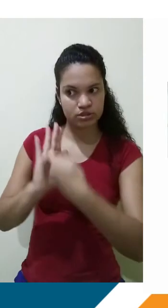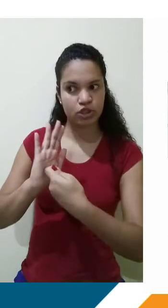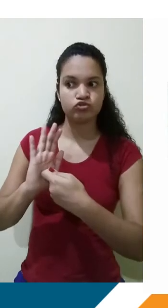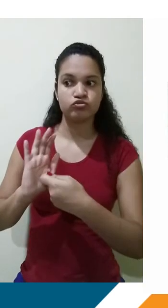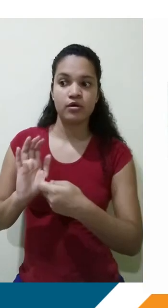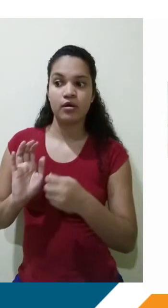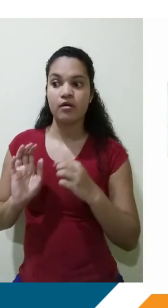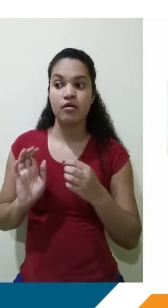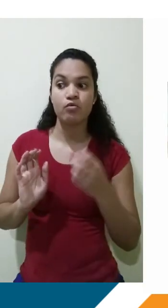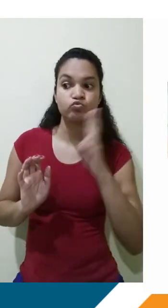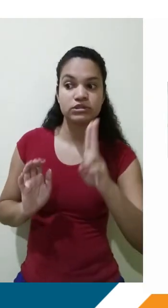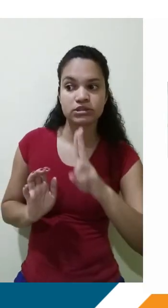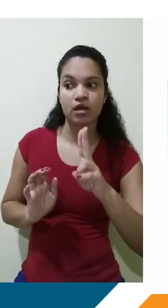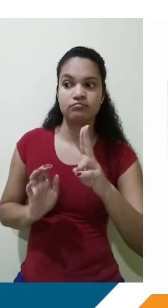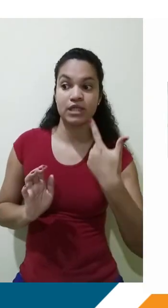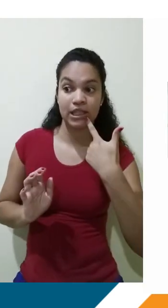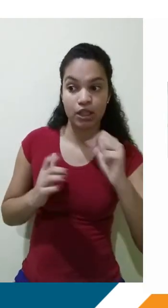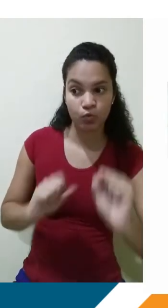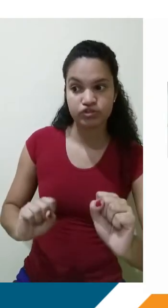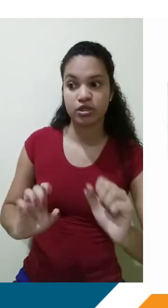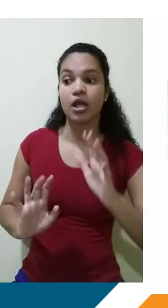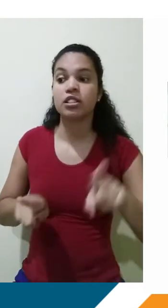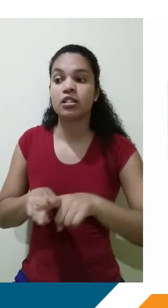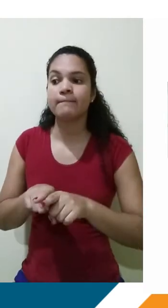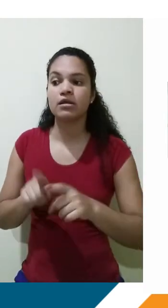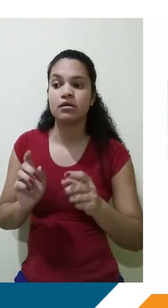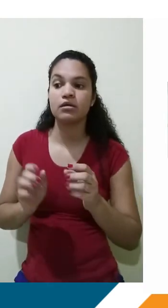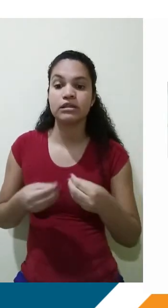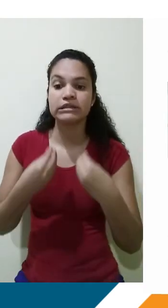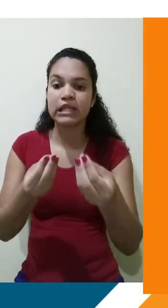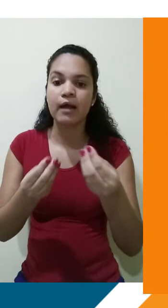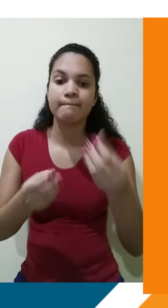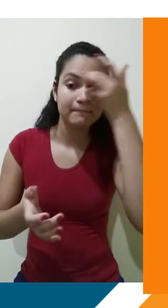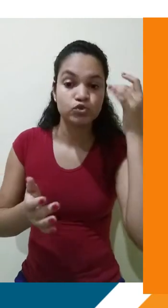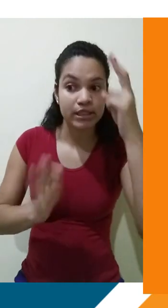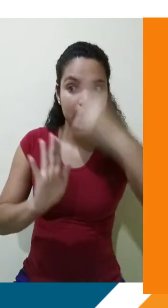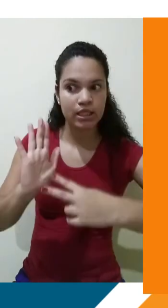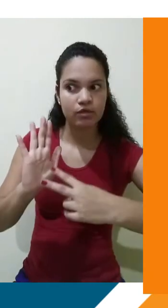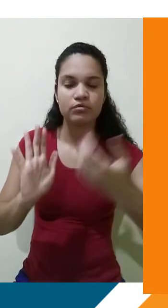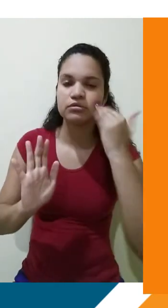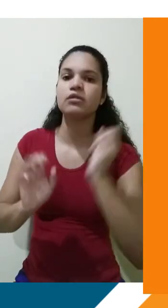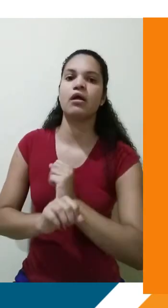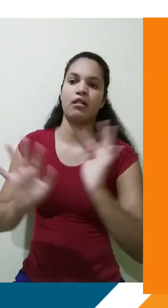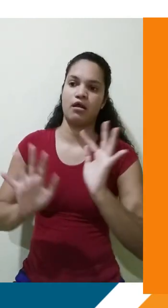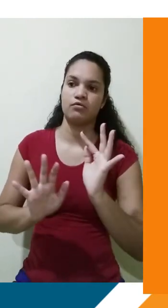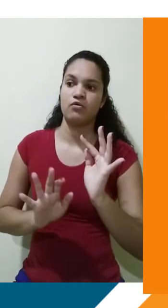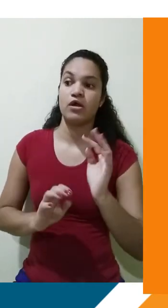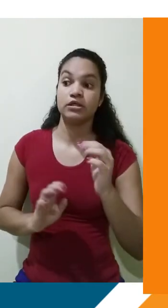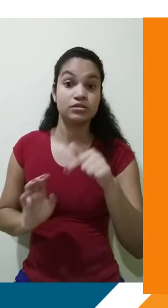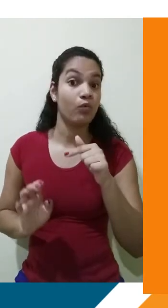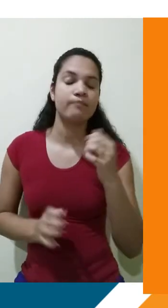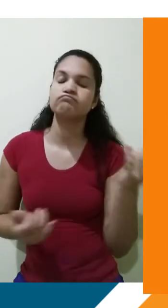Ou seja, é usar a forma linguística para garantir que o conteúdo seja bem recebido pelo seu leitor. Como vocês viram na aula de hoje, portanto, coesão é